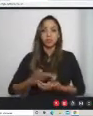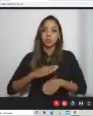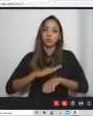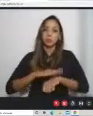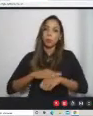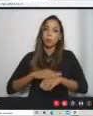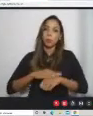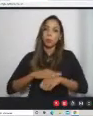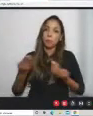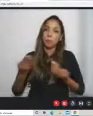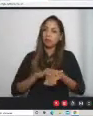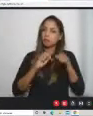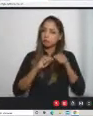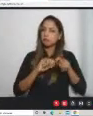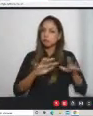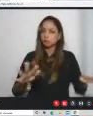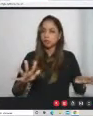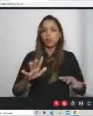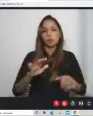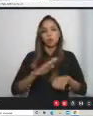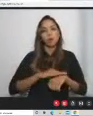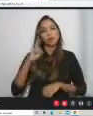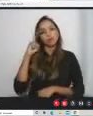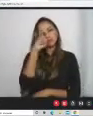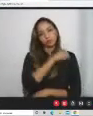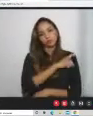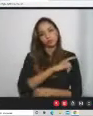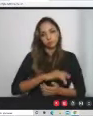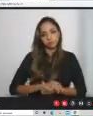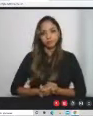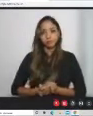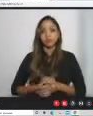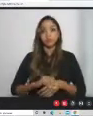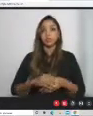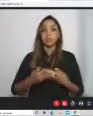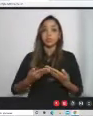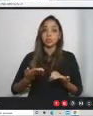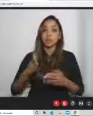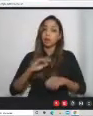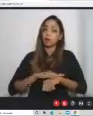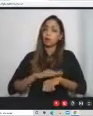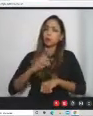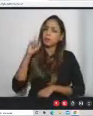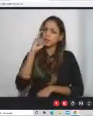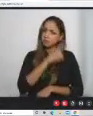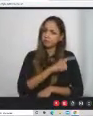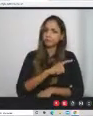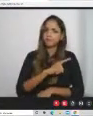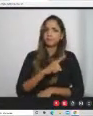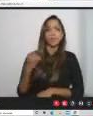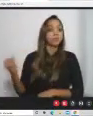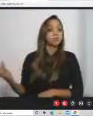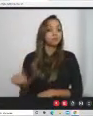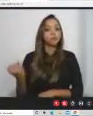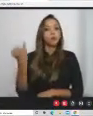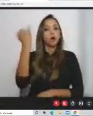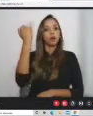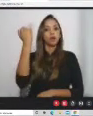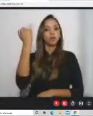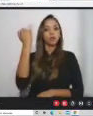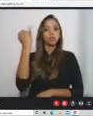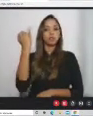momento extremamente delicado. E diante desse momento tão difícil, é mais que importante que nós tenhamos a